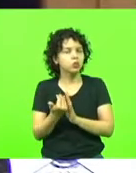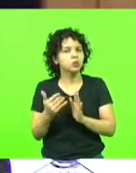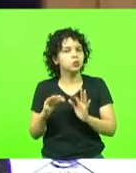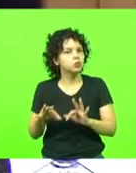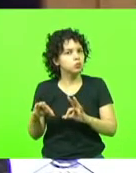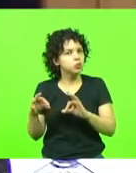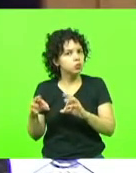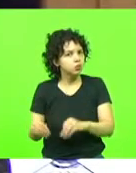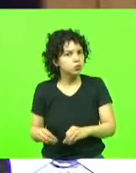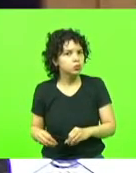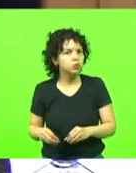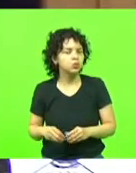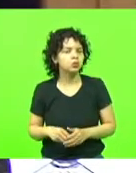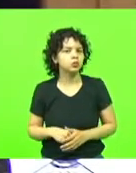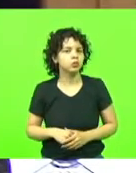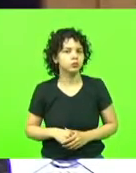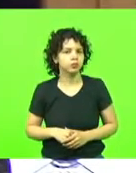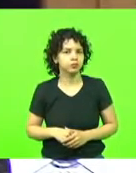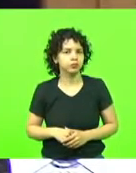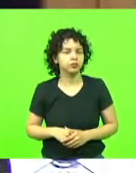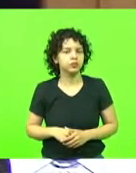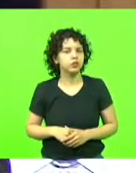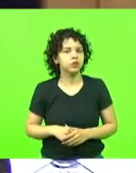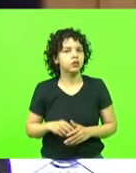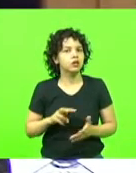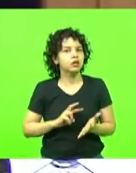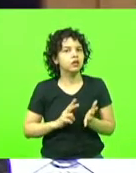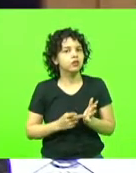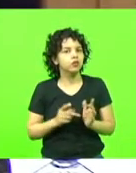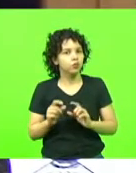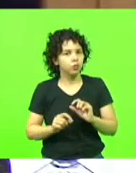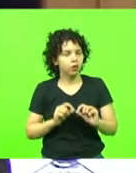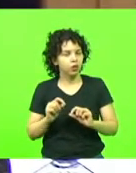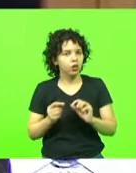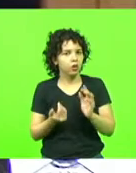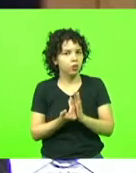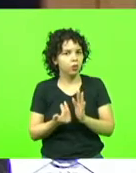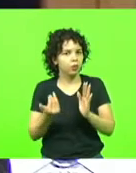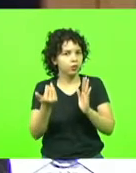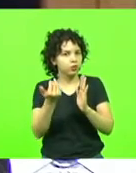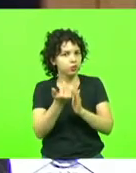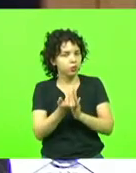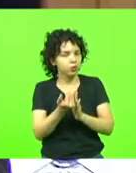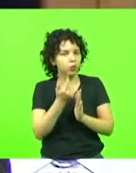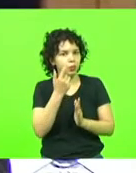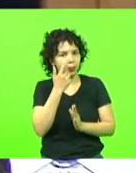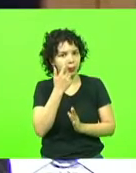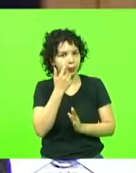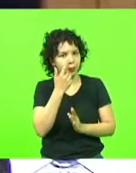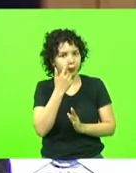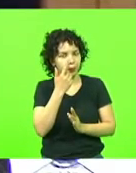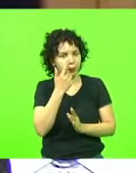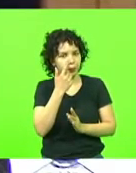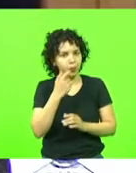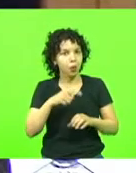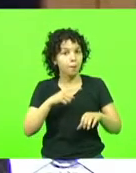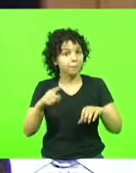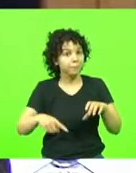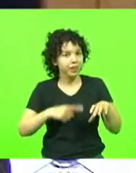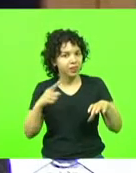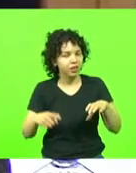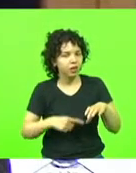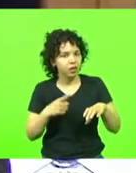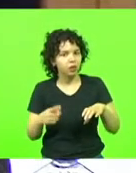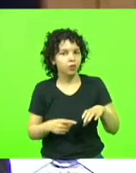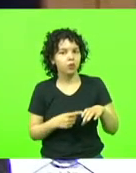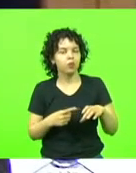tudo. Então, isso significa o quê? Aumentou no setor o pneu, aumentou